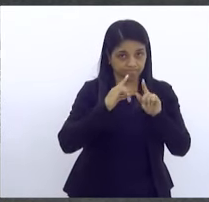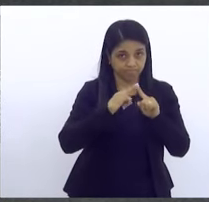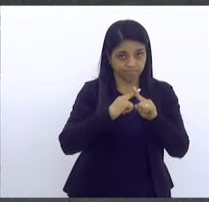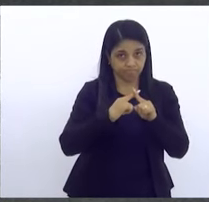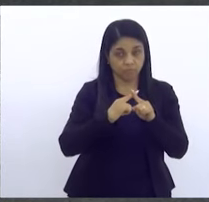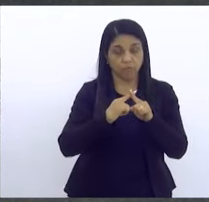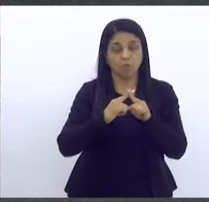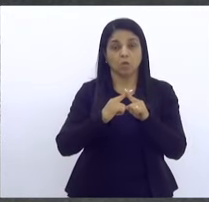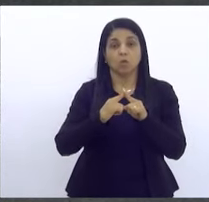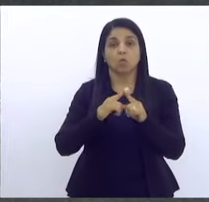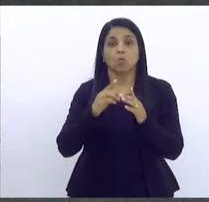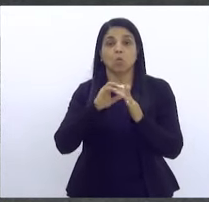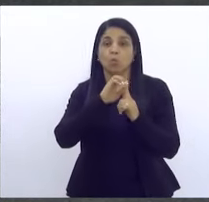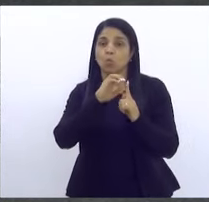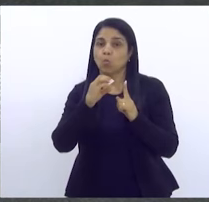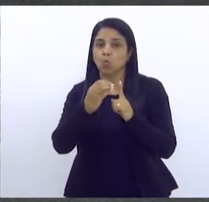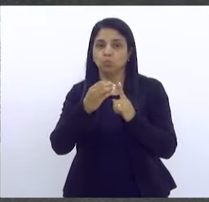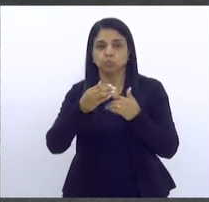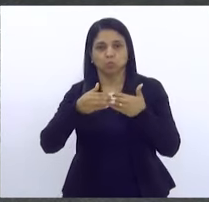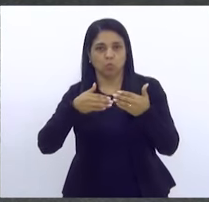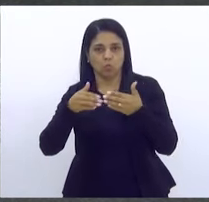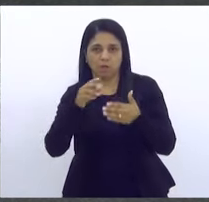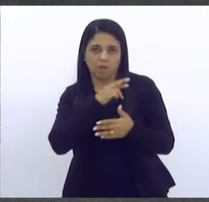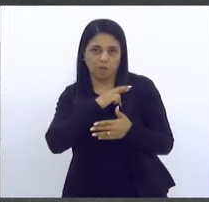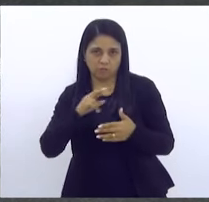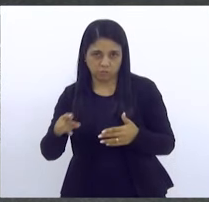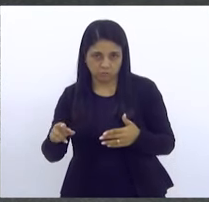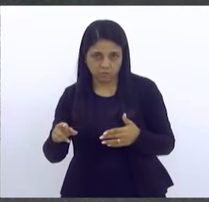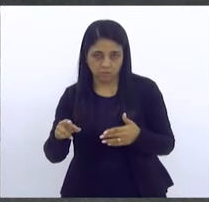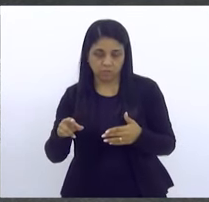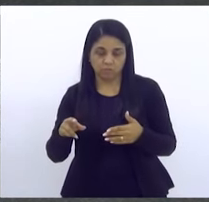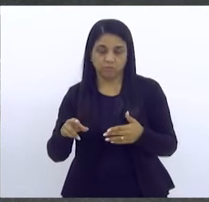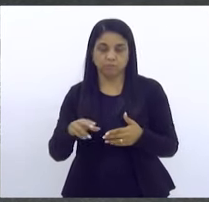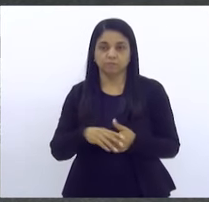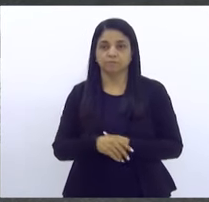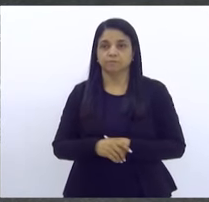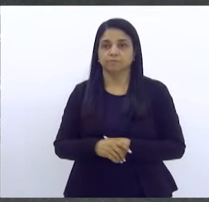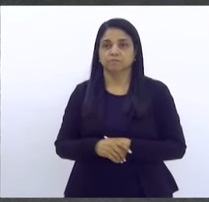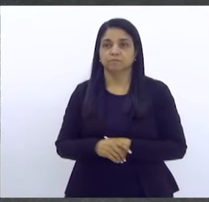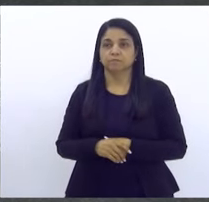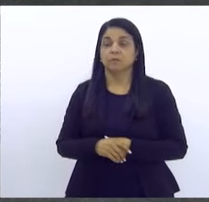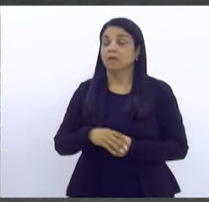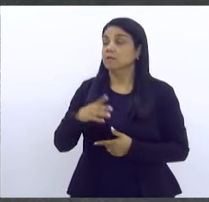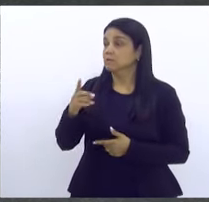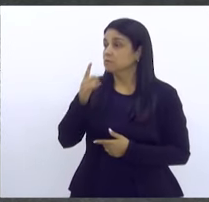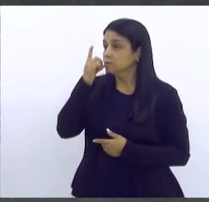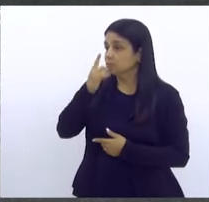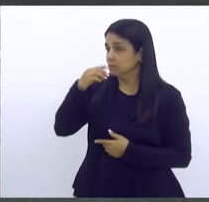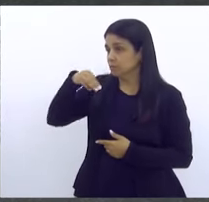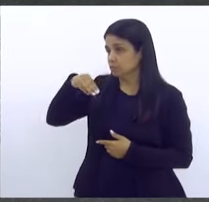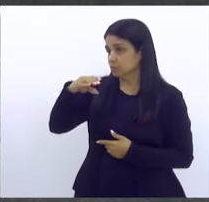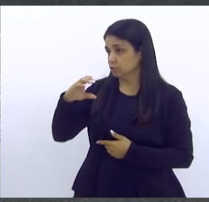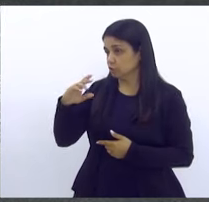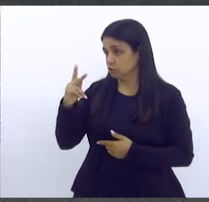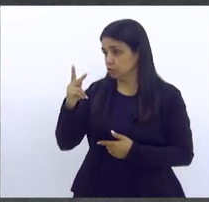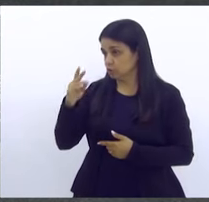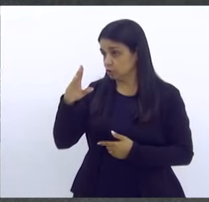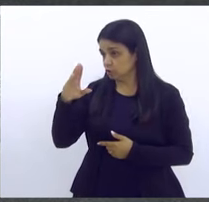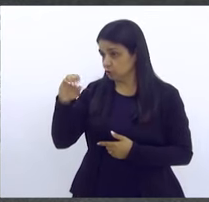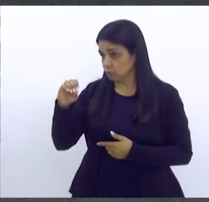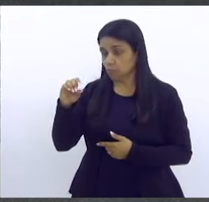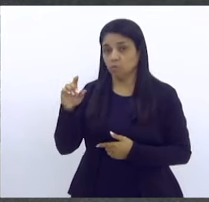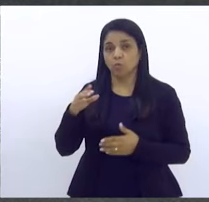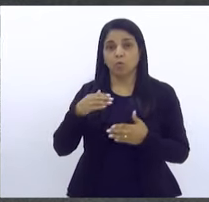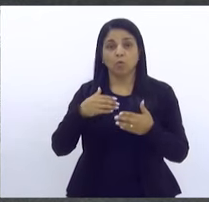templos de qualquer culto e outras entidades. Senhor deputado Chico Machado, desculpa. Qualquer templo